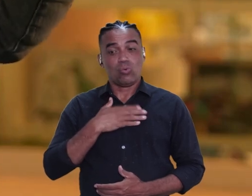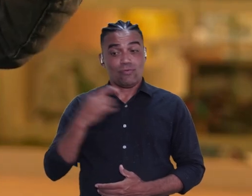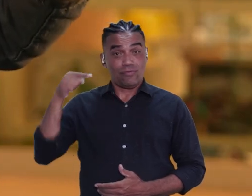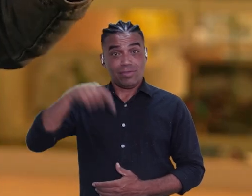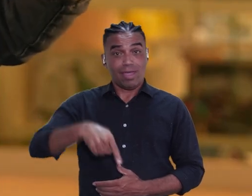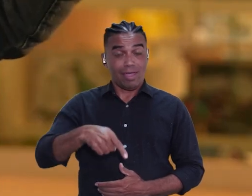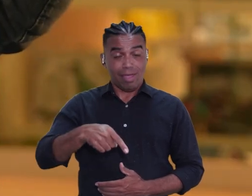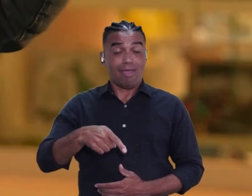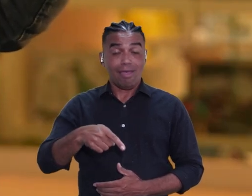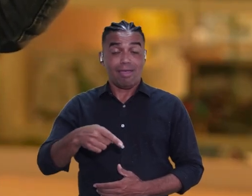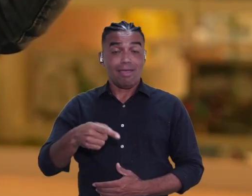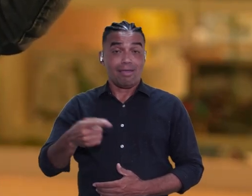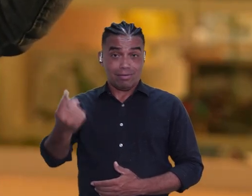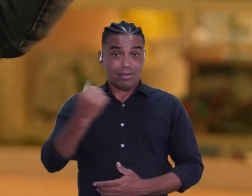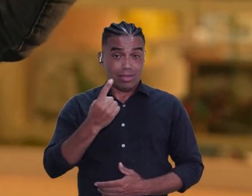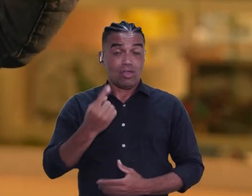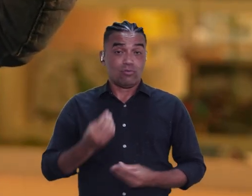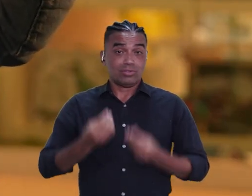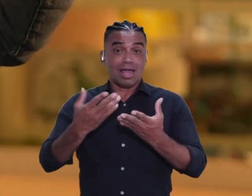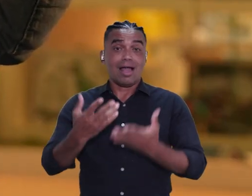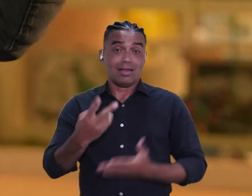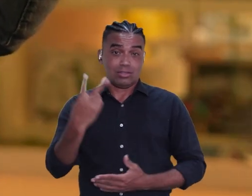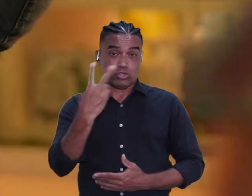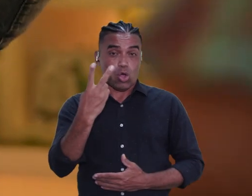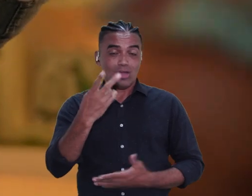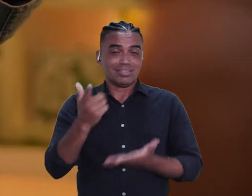quem vier aqui pegar, eu dou os 2.